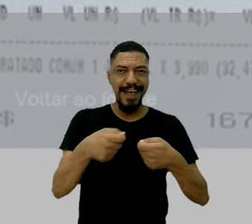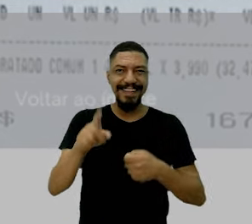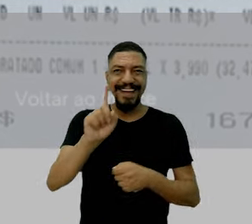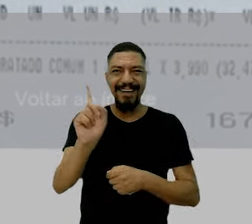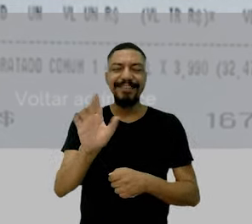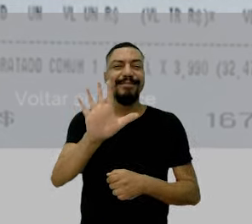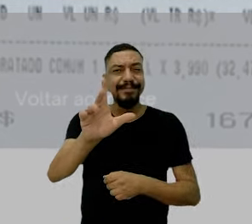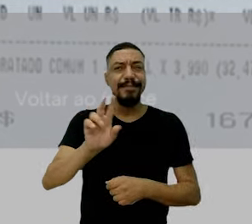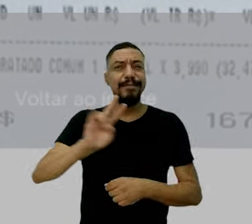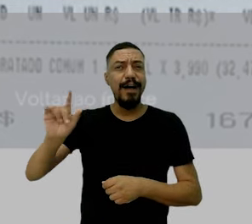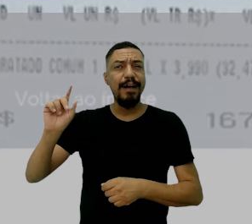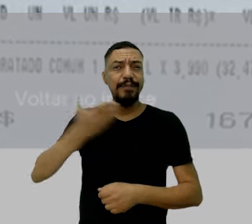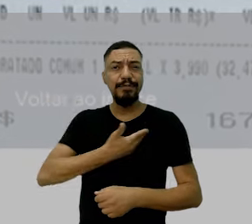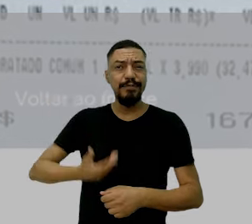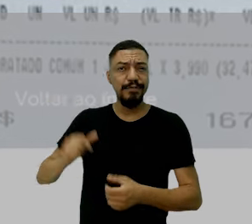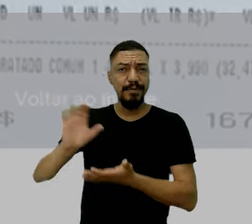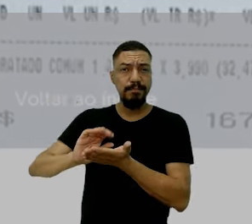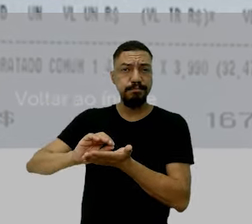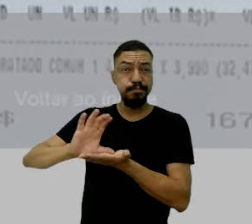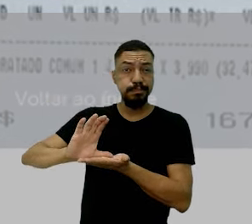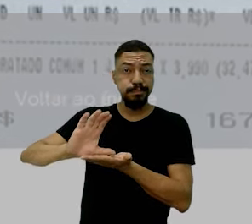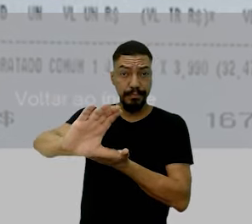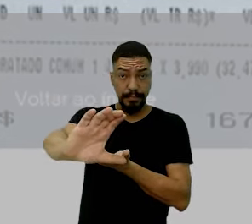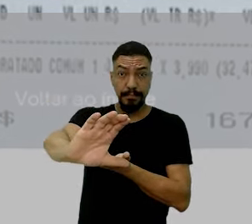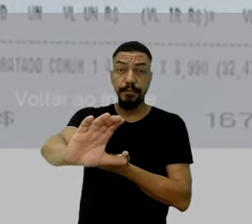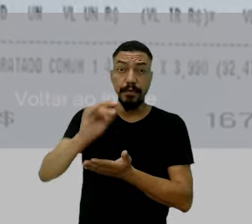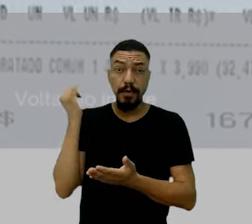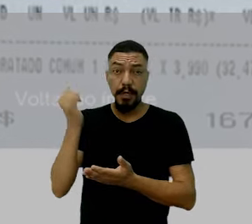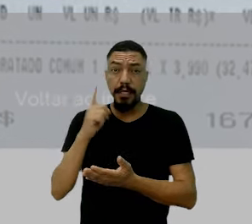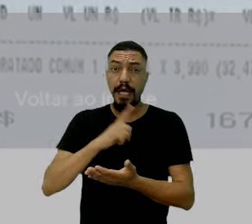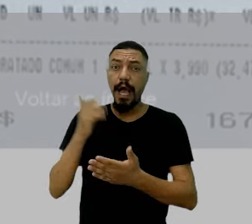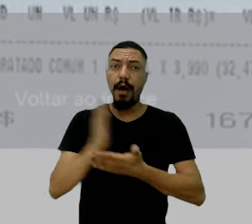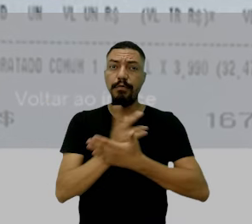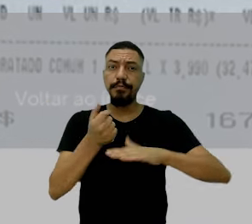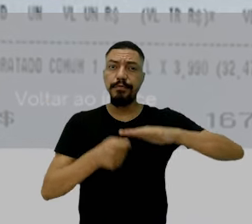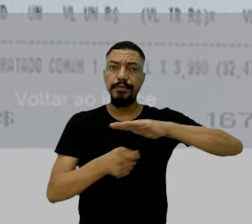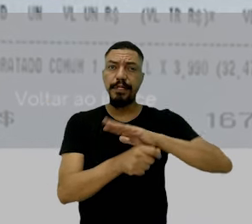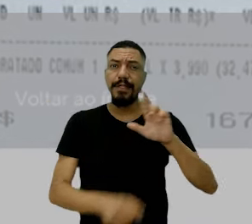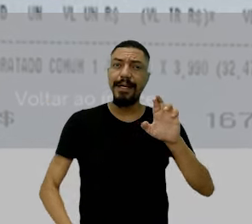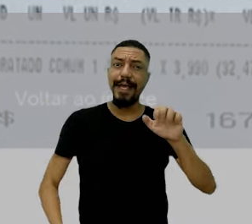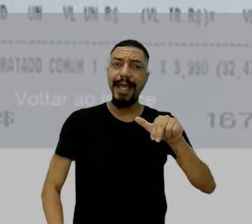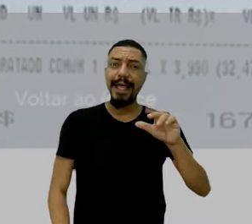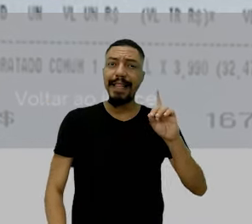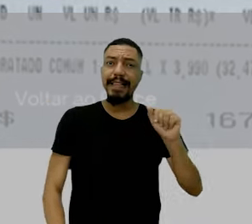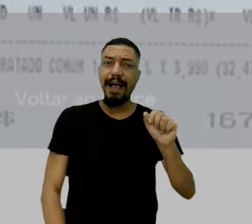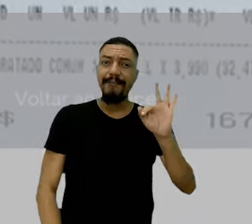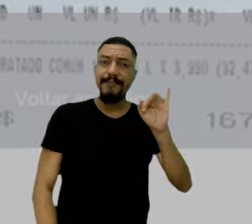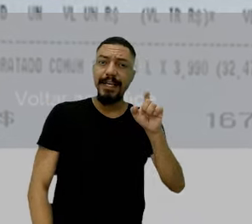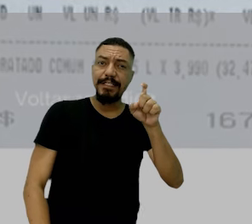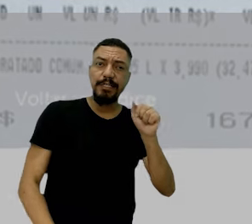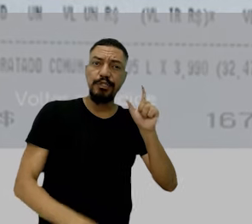finanças, mas assim, para quem vai receber um dinheirinho um pouquinho mais gordo, tem alguns desses investimentos renda